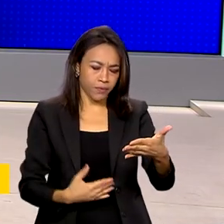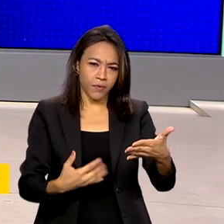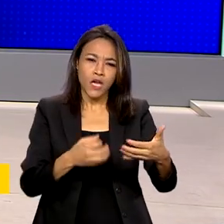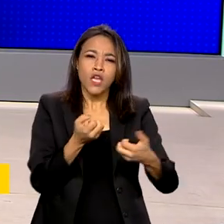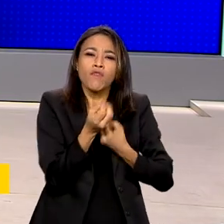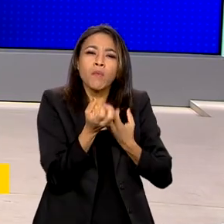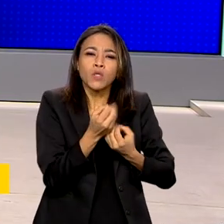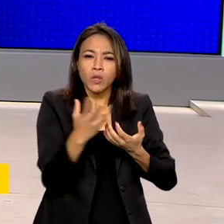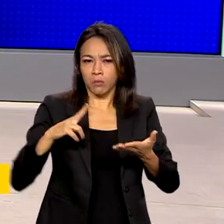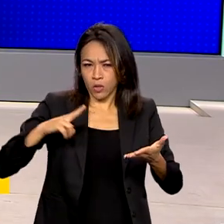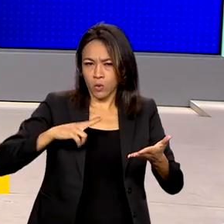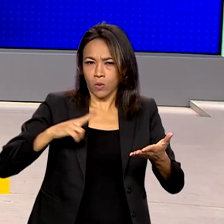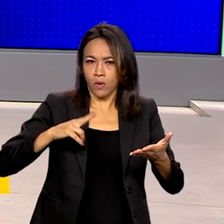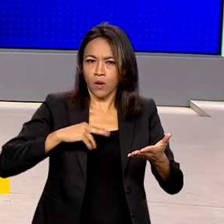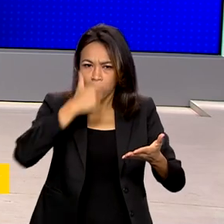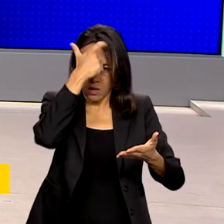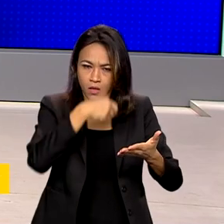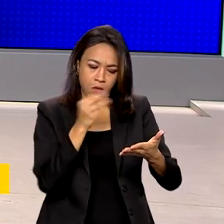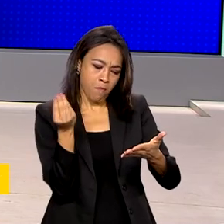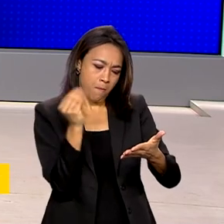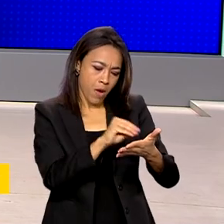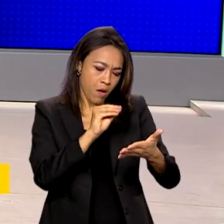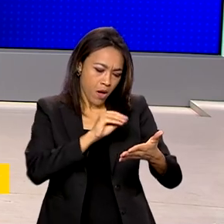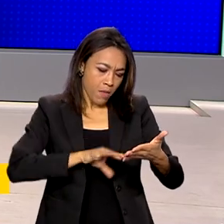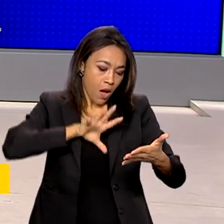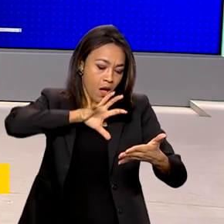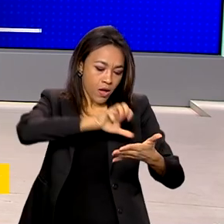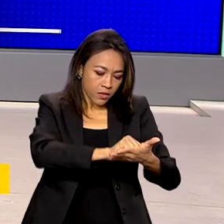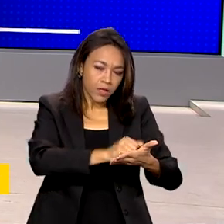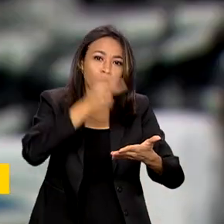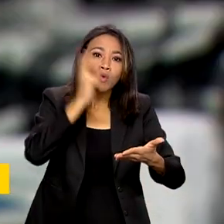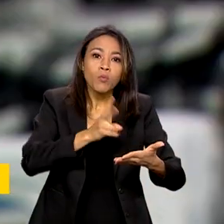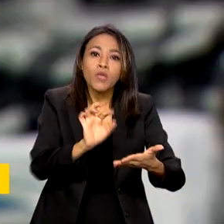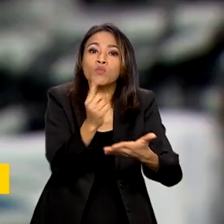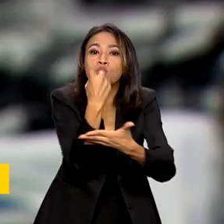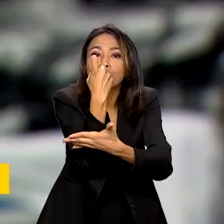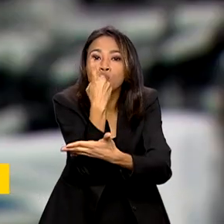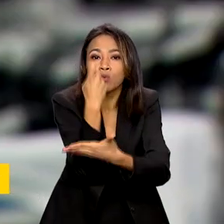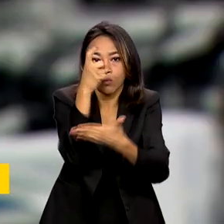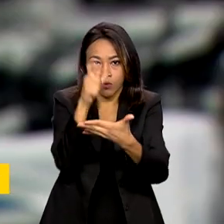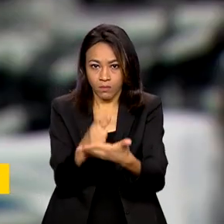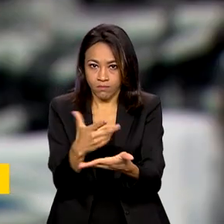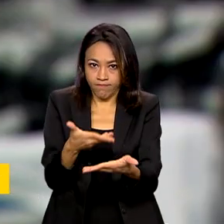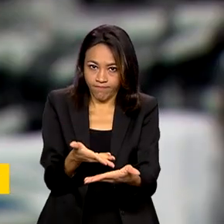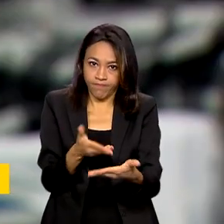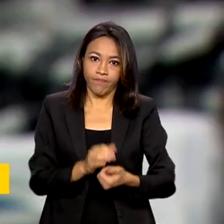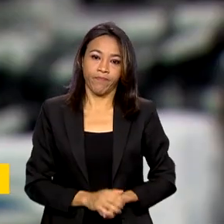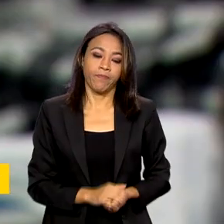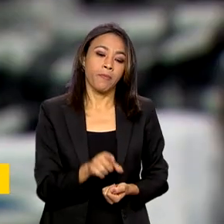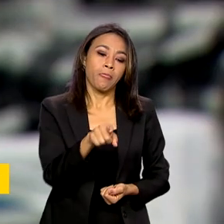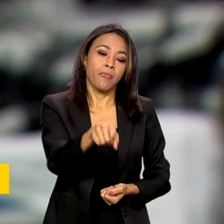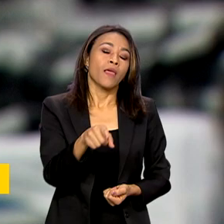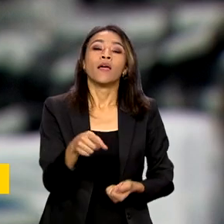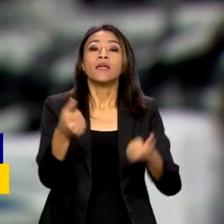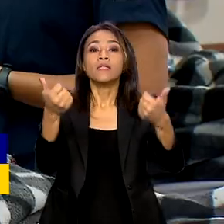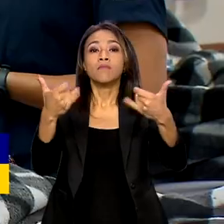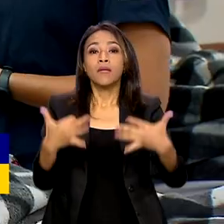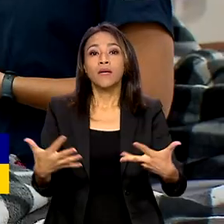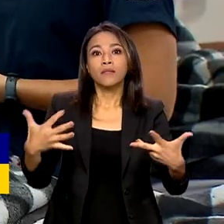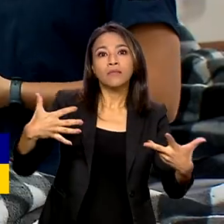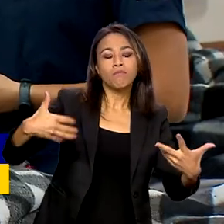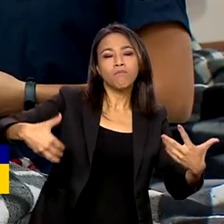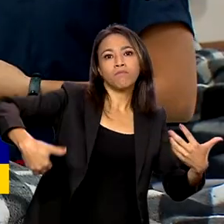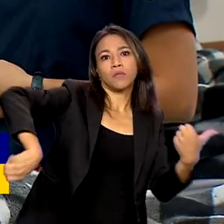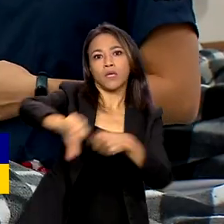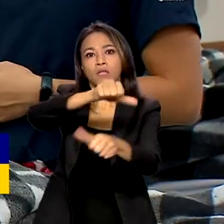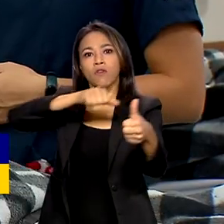dados de pacientes possam ficar registrados no mesmo lugar. O acordo abre o caminho para a chamada transformação